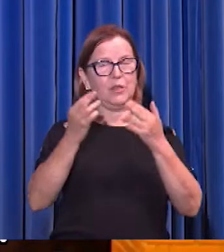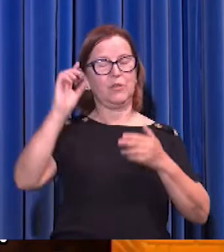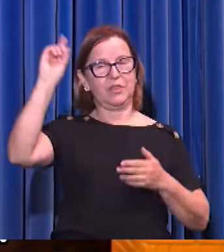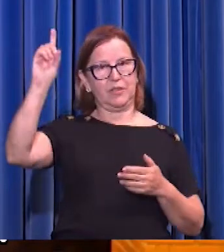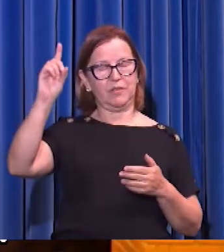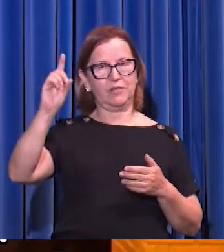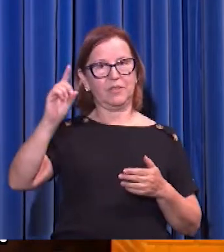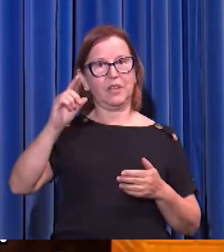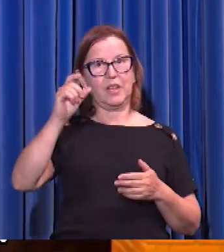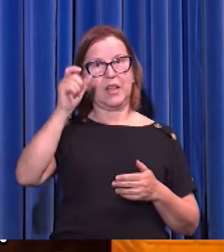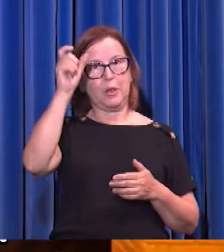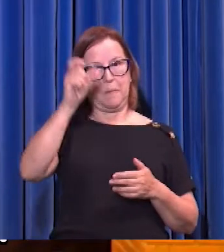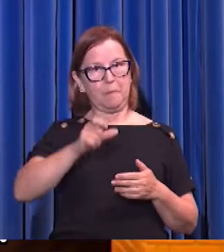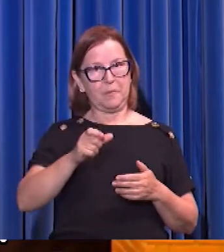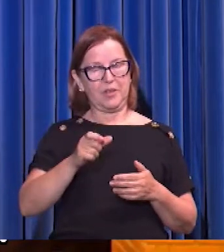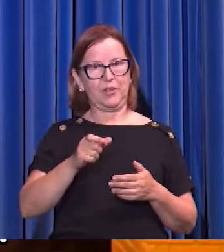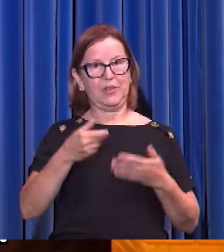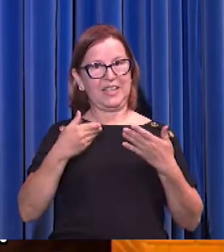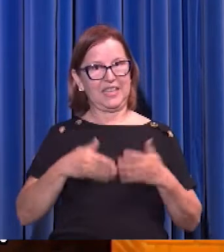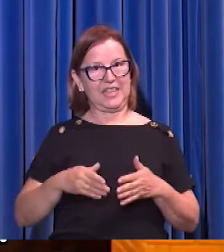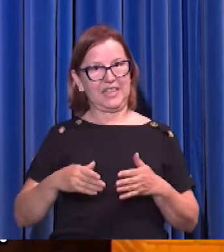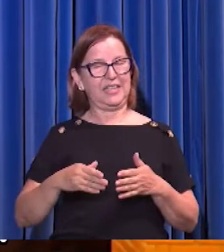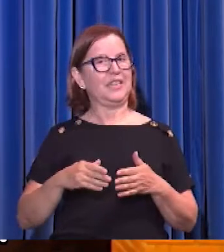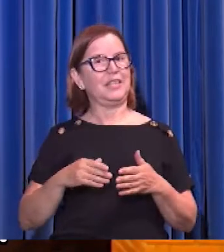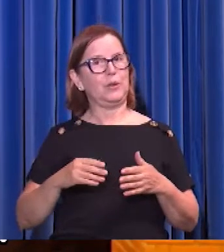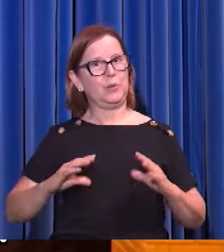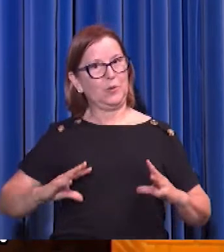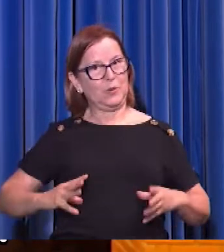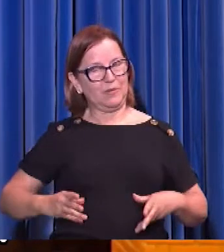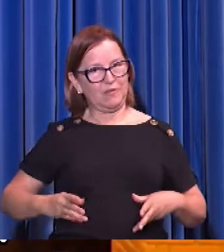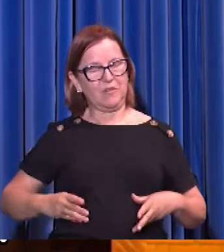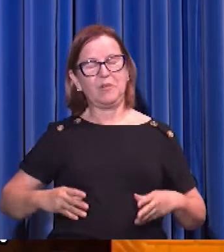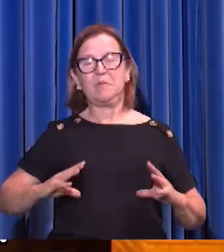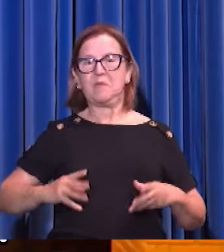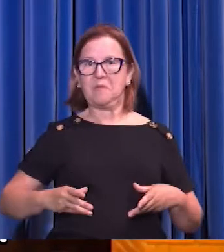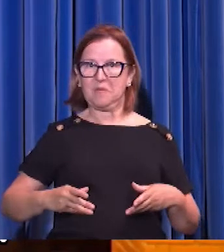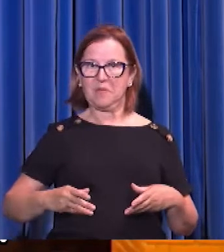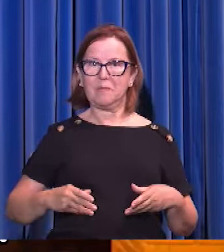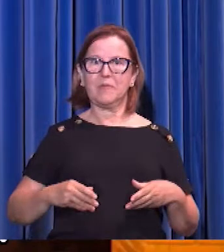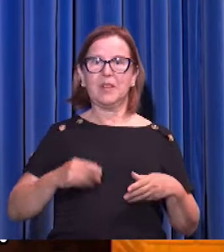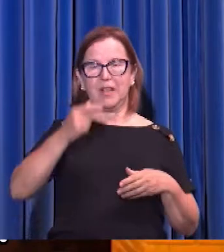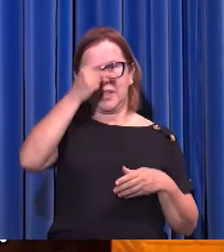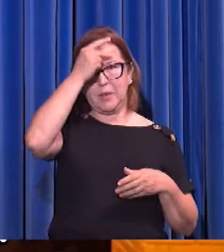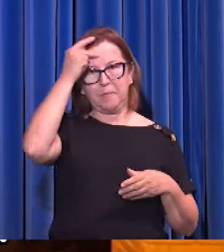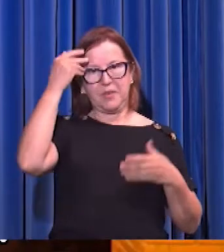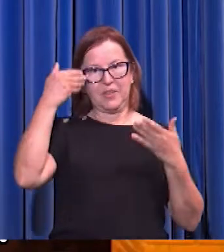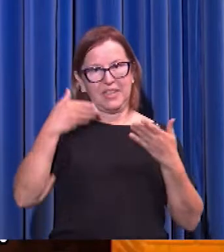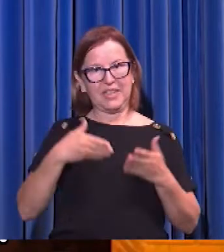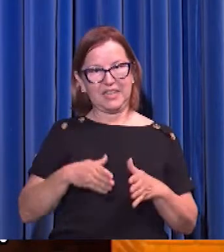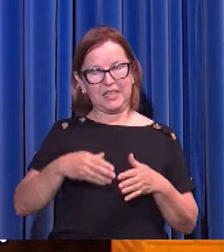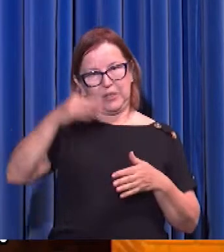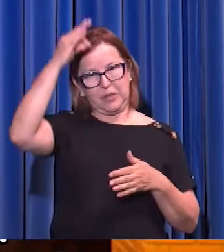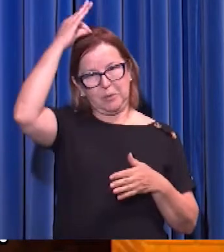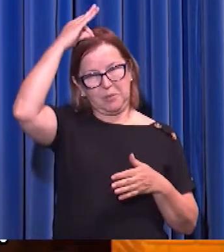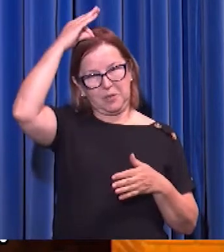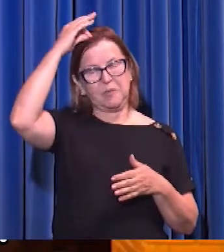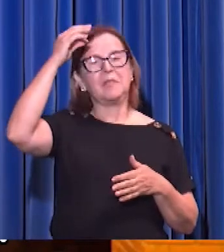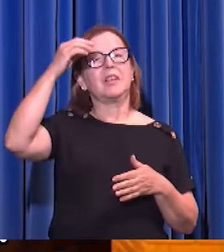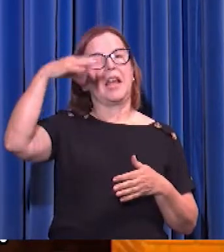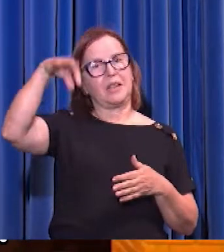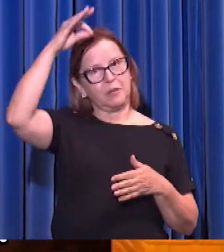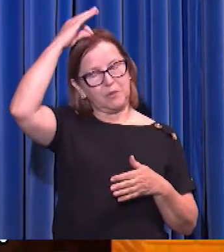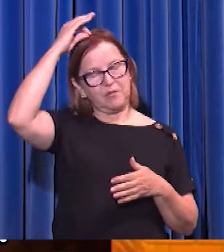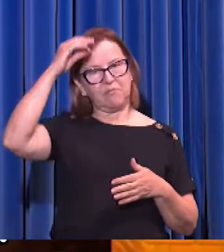da carne, e o que é nascido do Espírito é espírito. Não te admires de eu